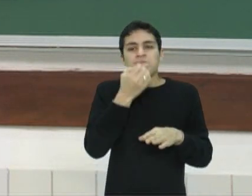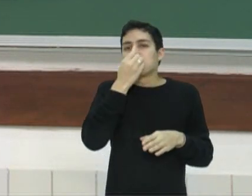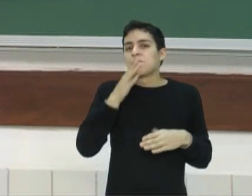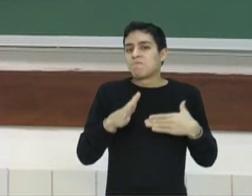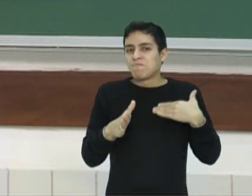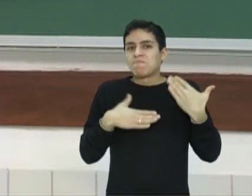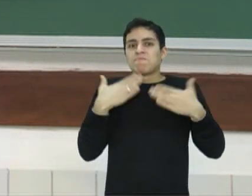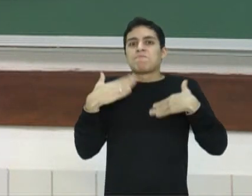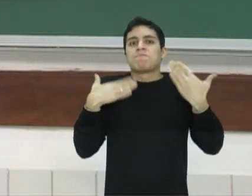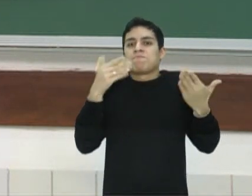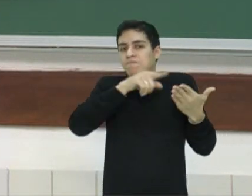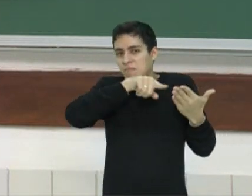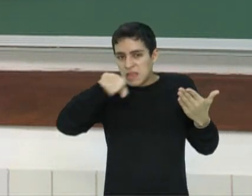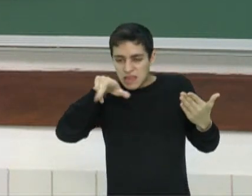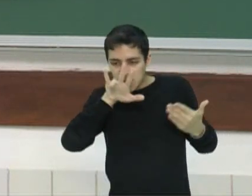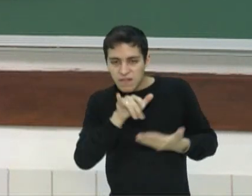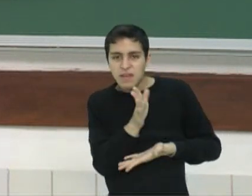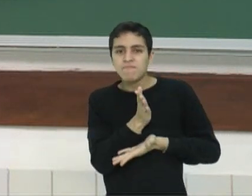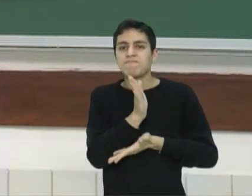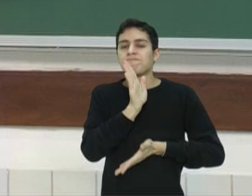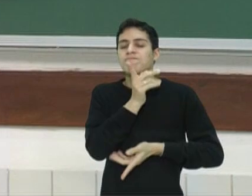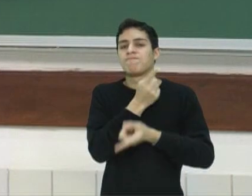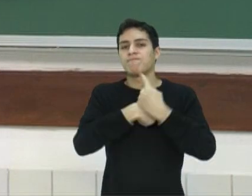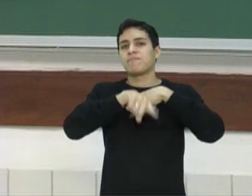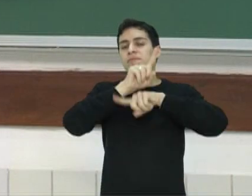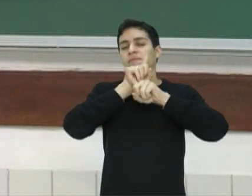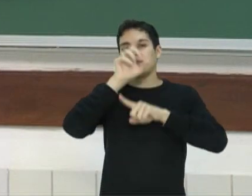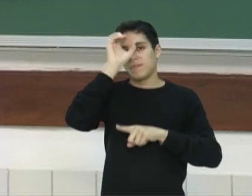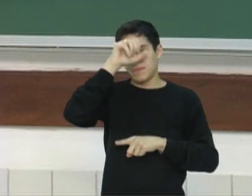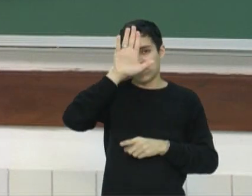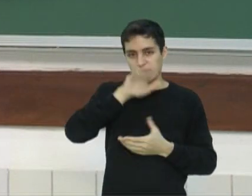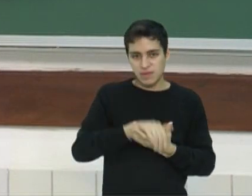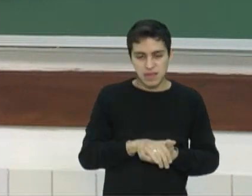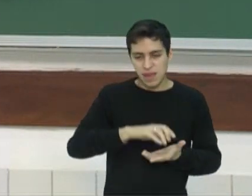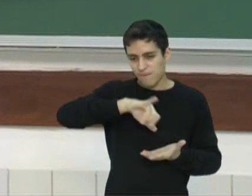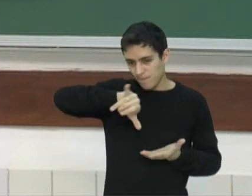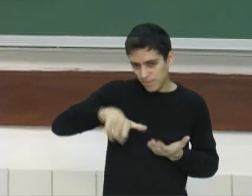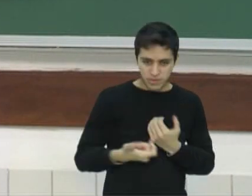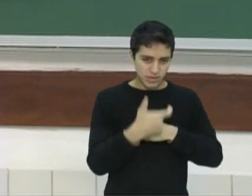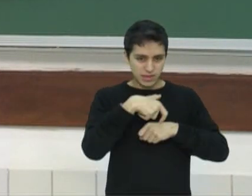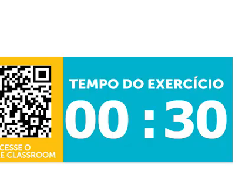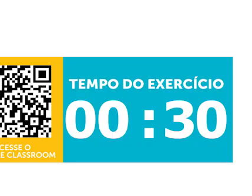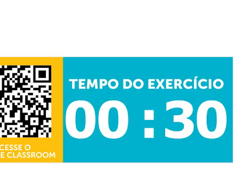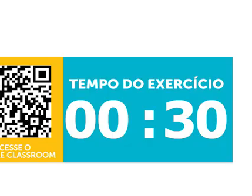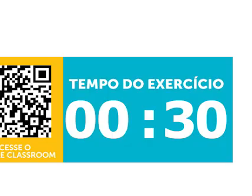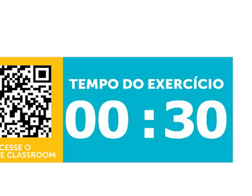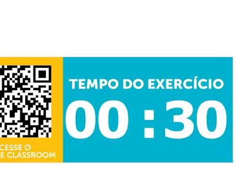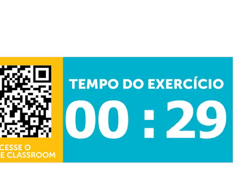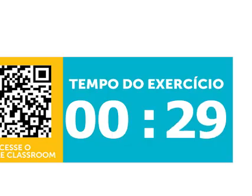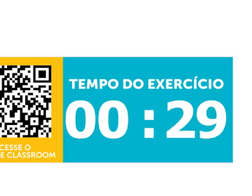surpreso com a sua evolução. Aproveite seu tempo para estudar. Hasta luego!